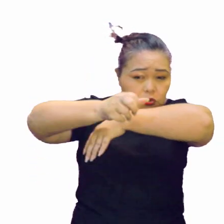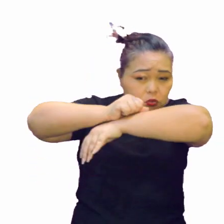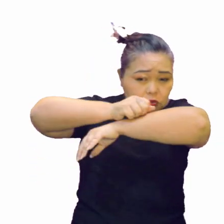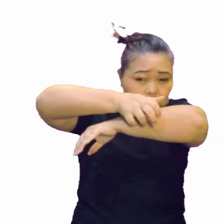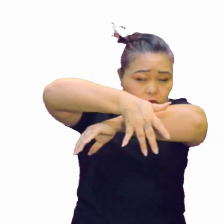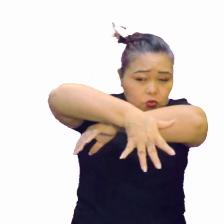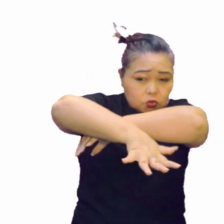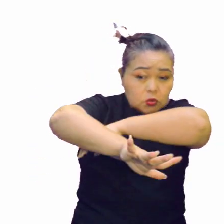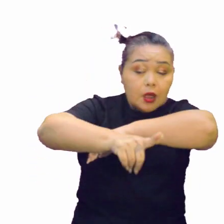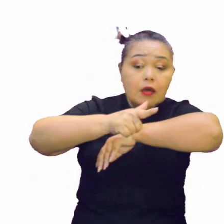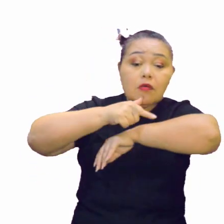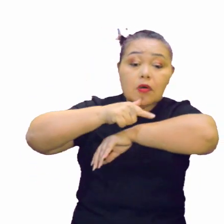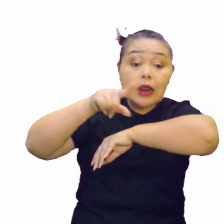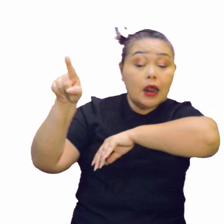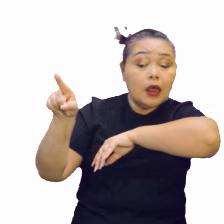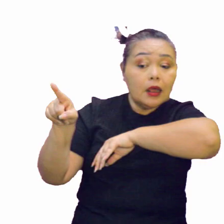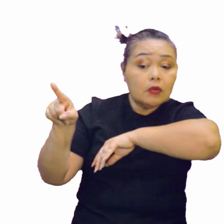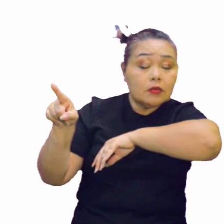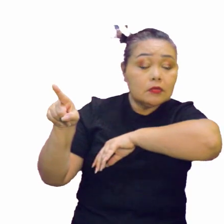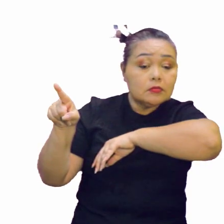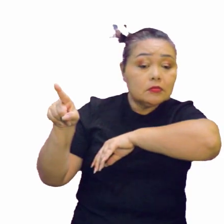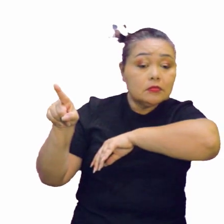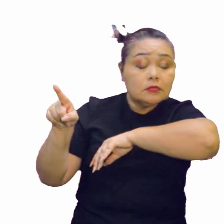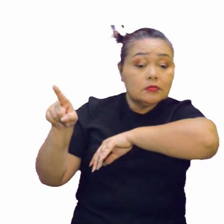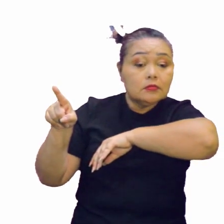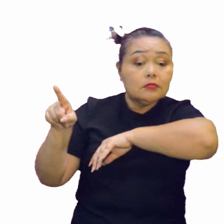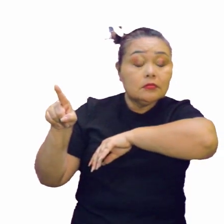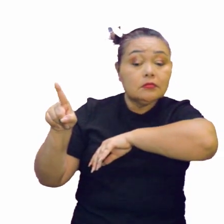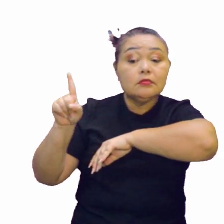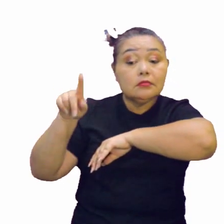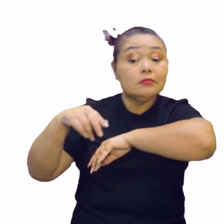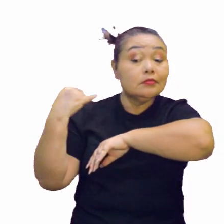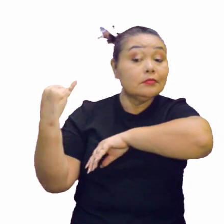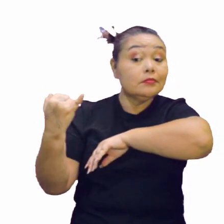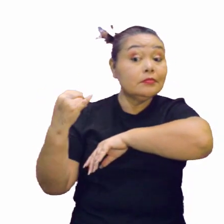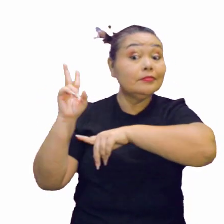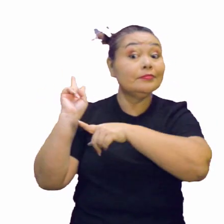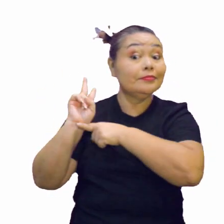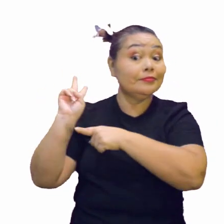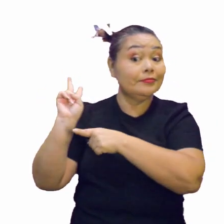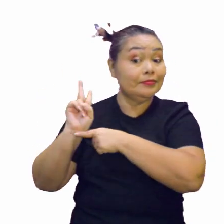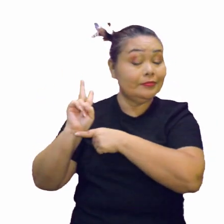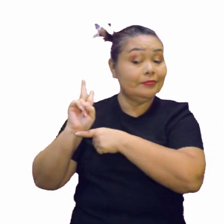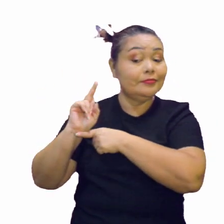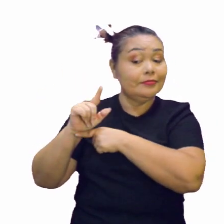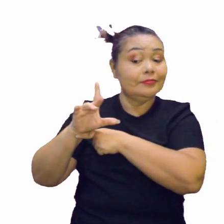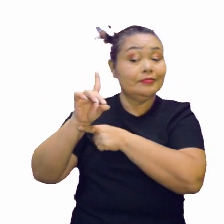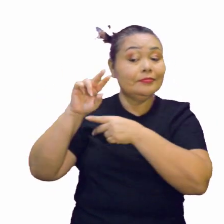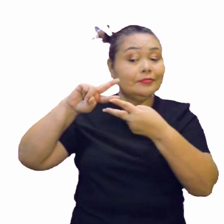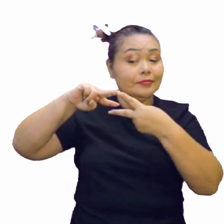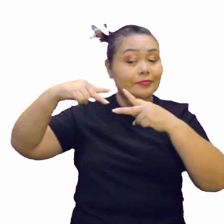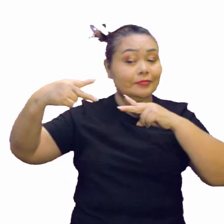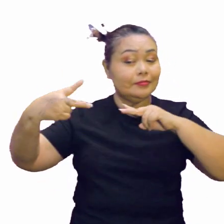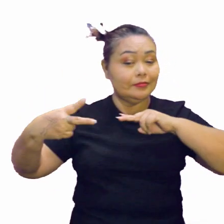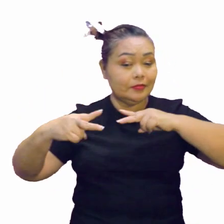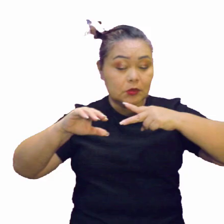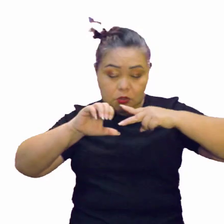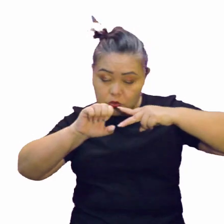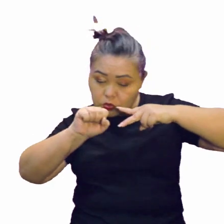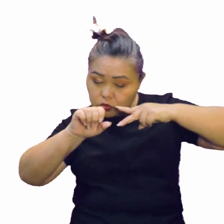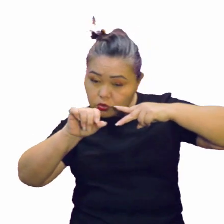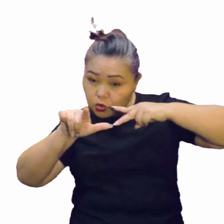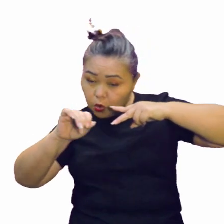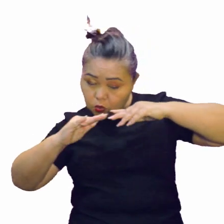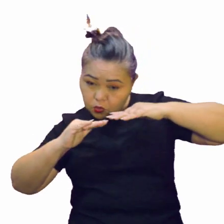Aqui, pessoal, tem uma coisa muito importante. Manutenção do DNA do solo. Sabe, a